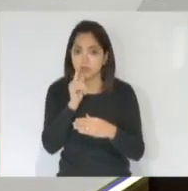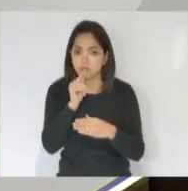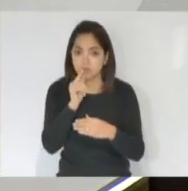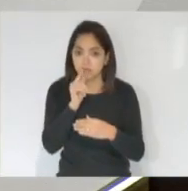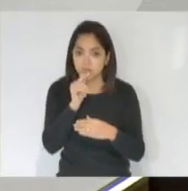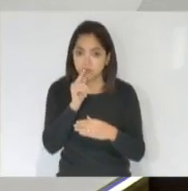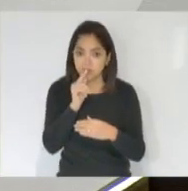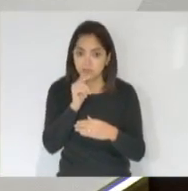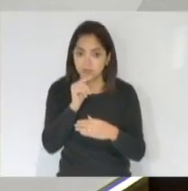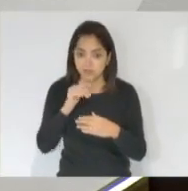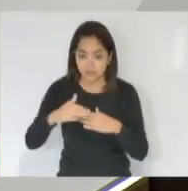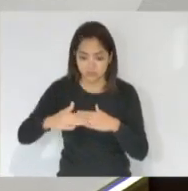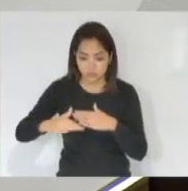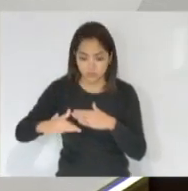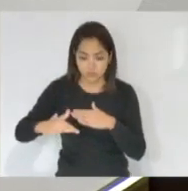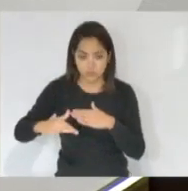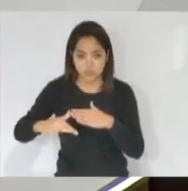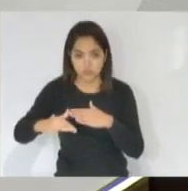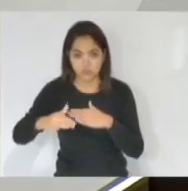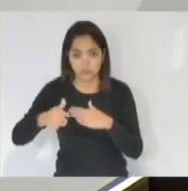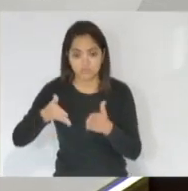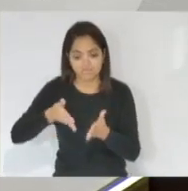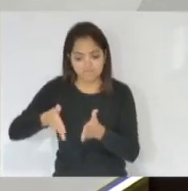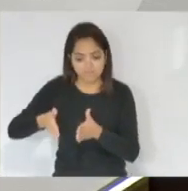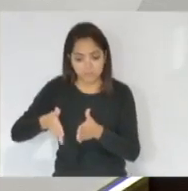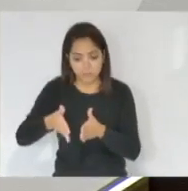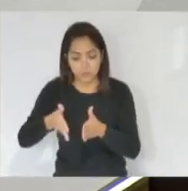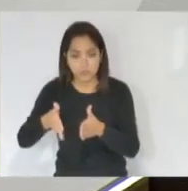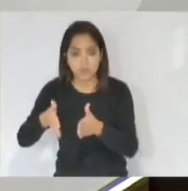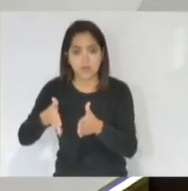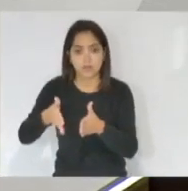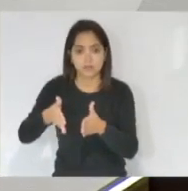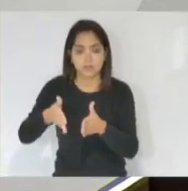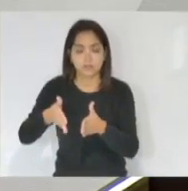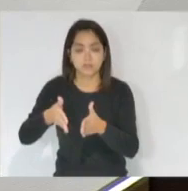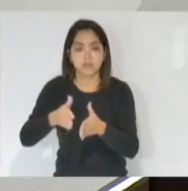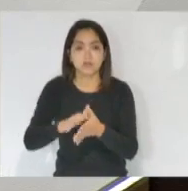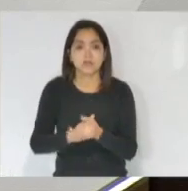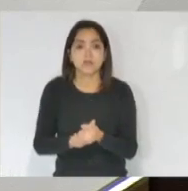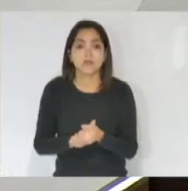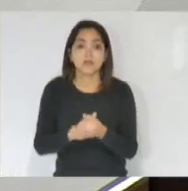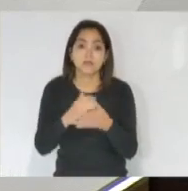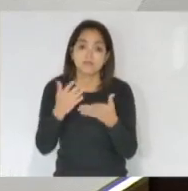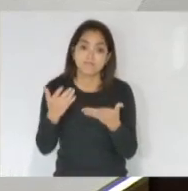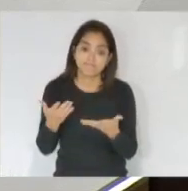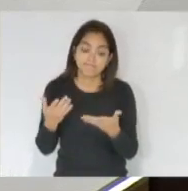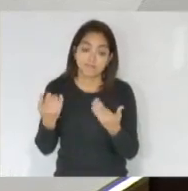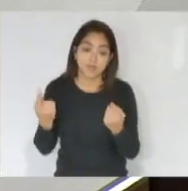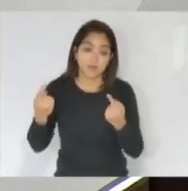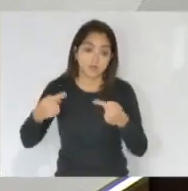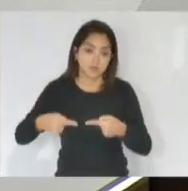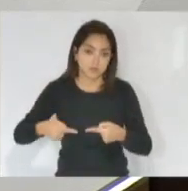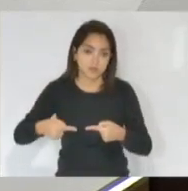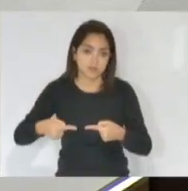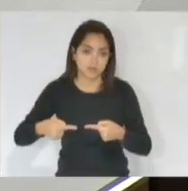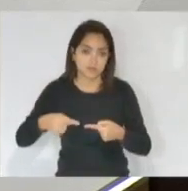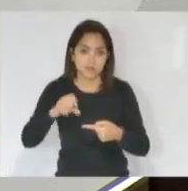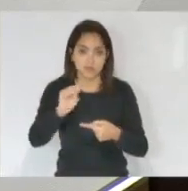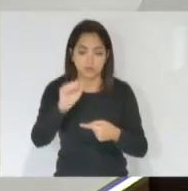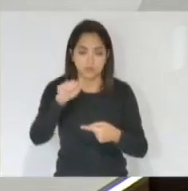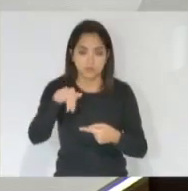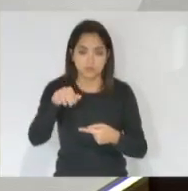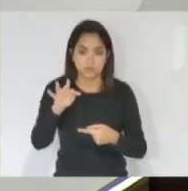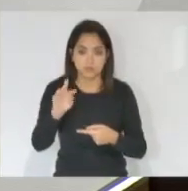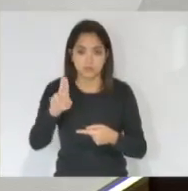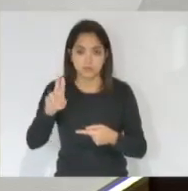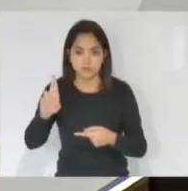os leitos das águas, das nossas instâncias termais ocupadas. E esse é um grande desafio da Santur, é um grande